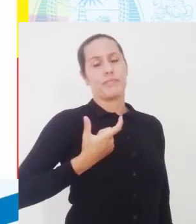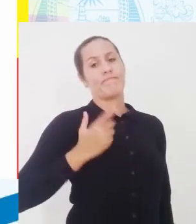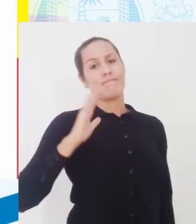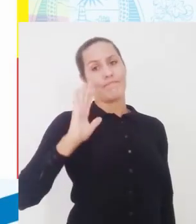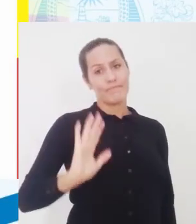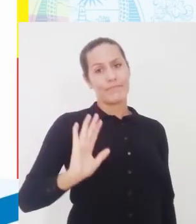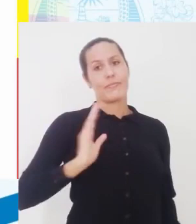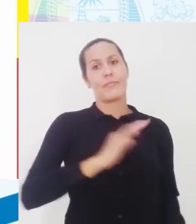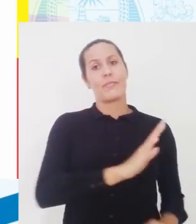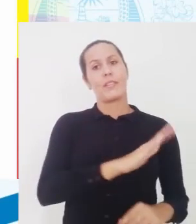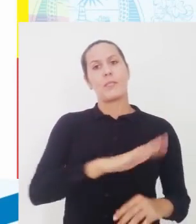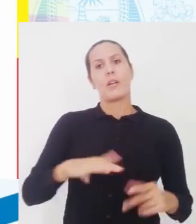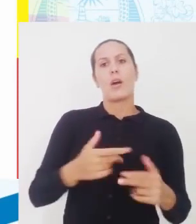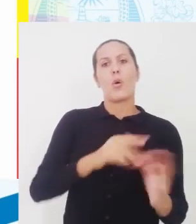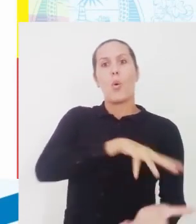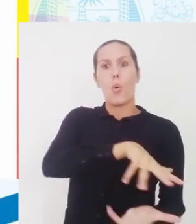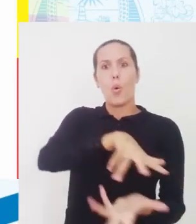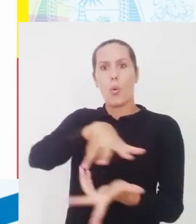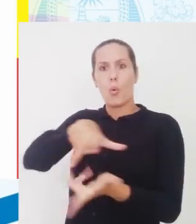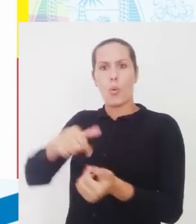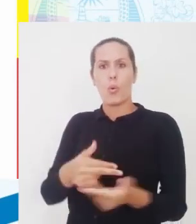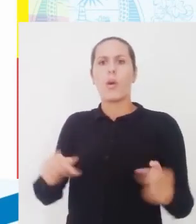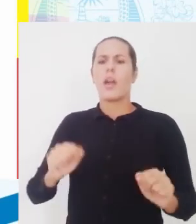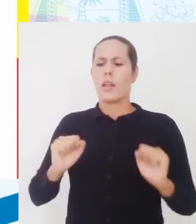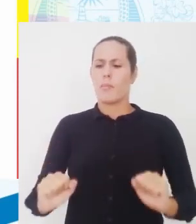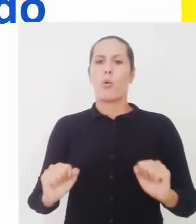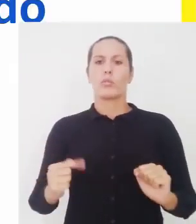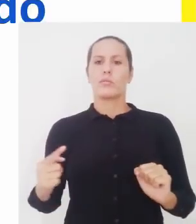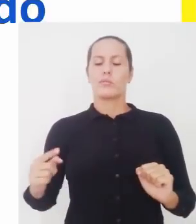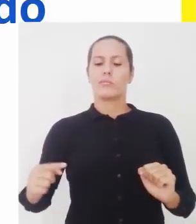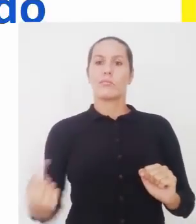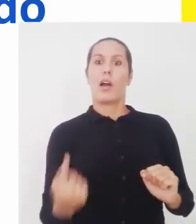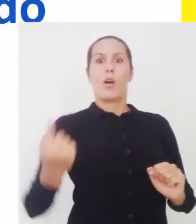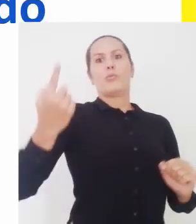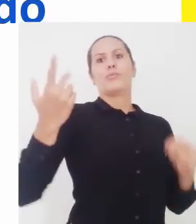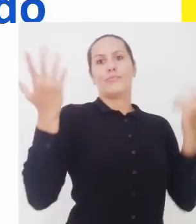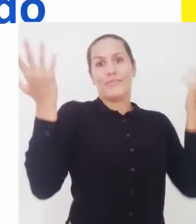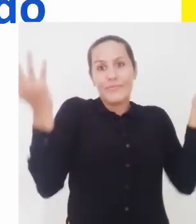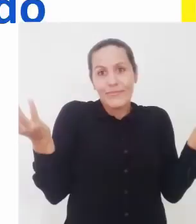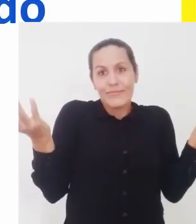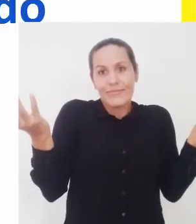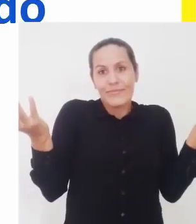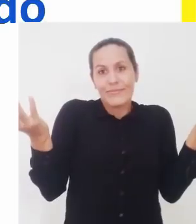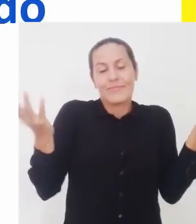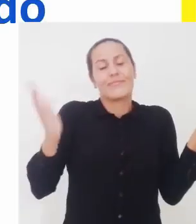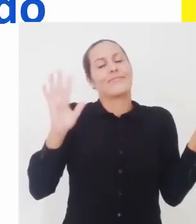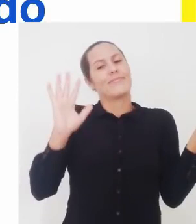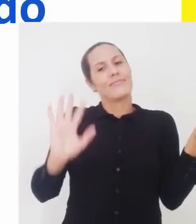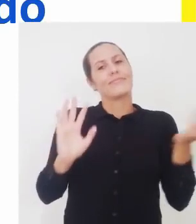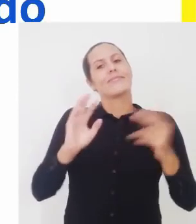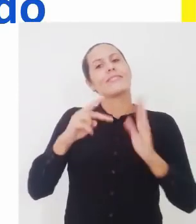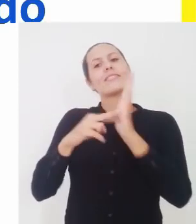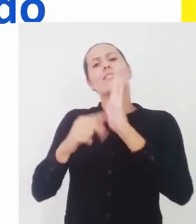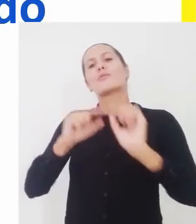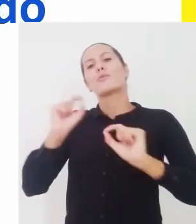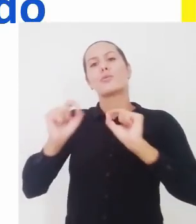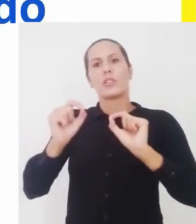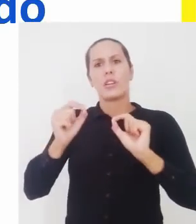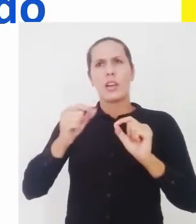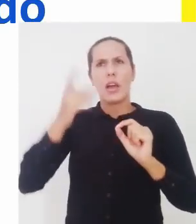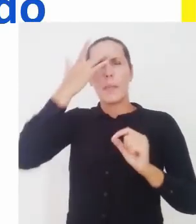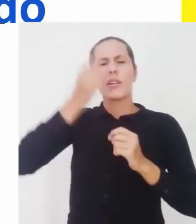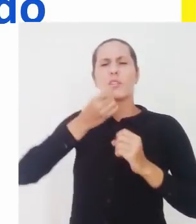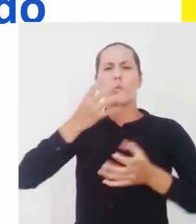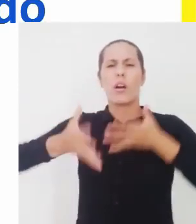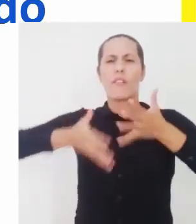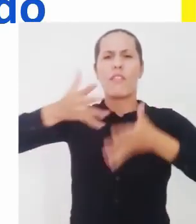Terra, e do jeito que o planeta é imenso, ele pode ser um gigante. Então quer dizer que por trás do que as pessoas